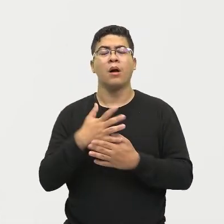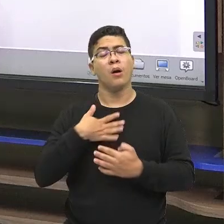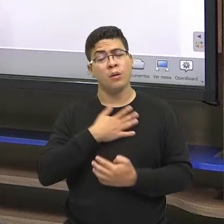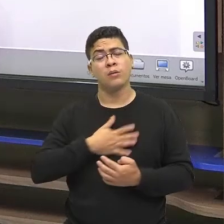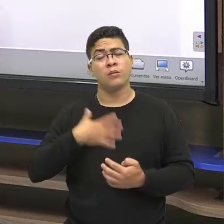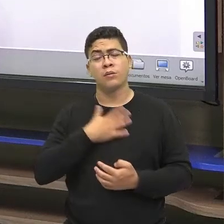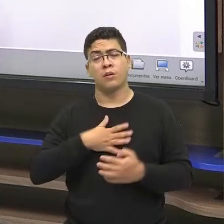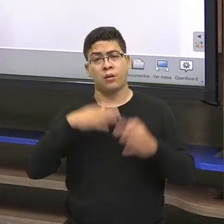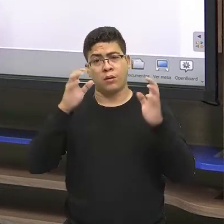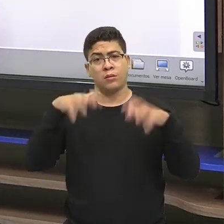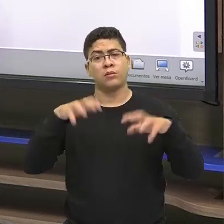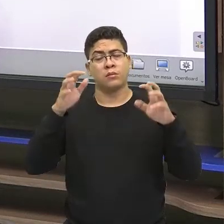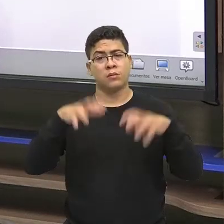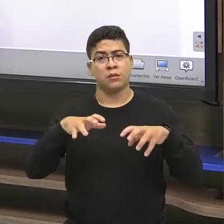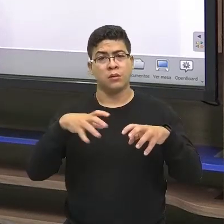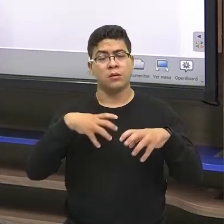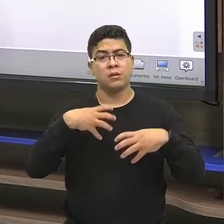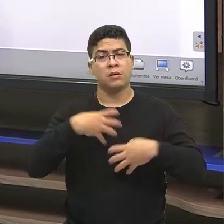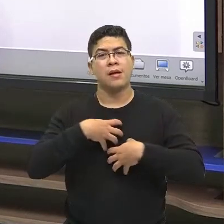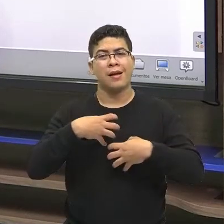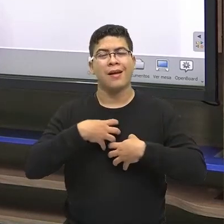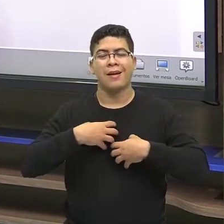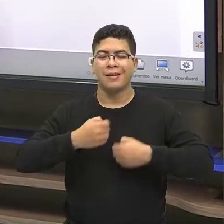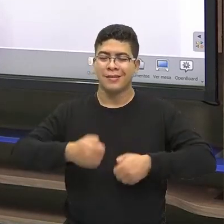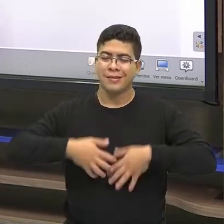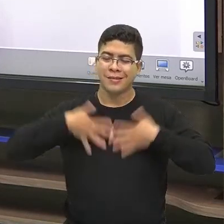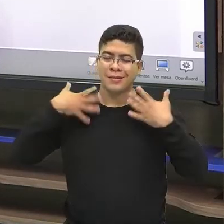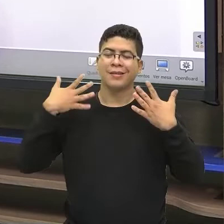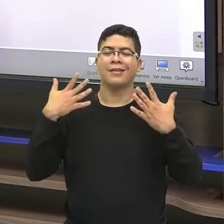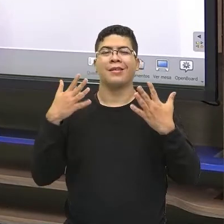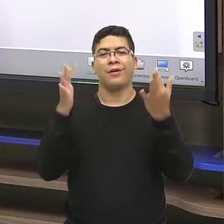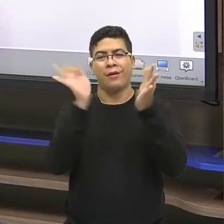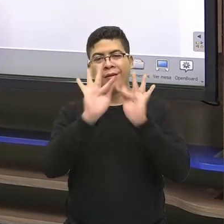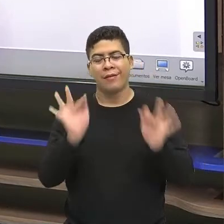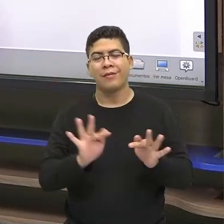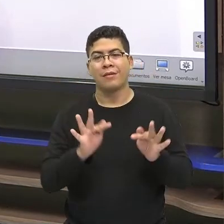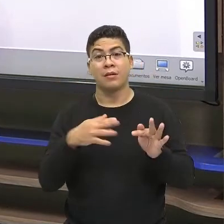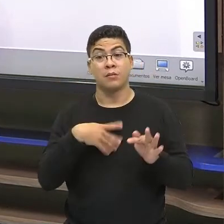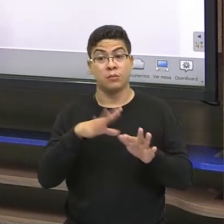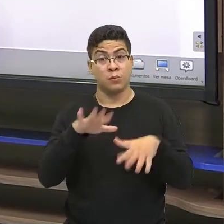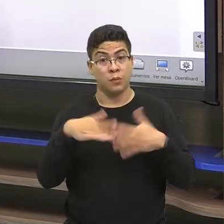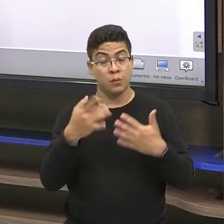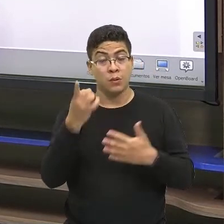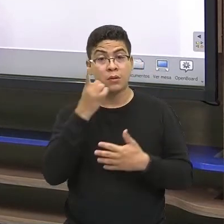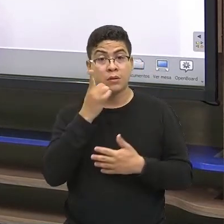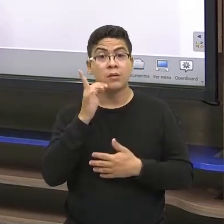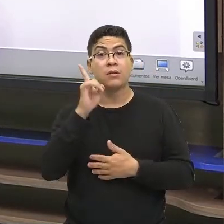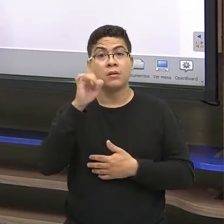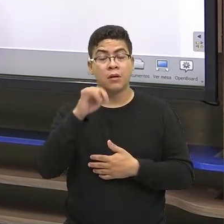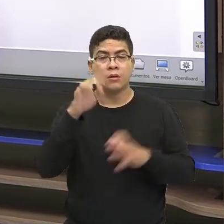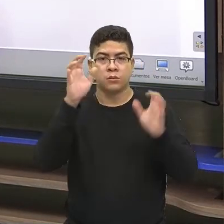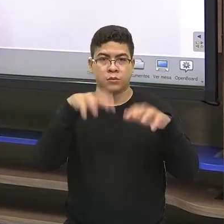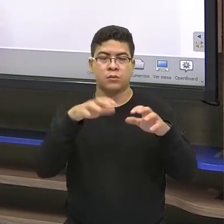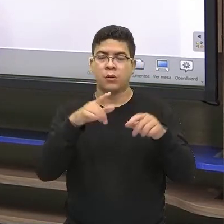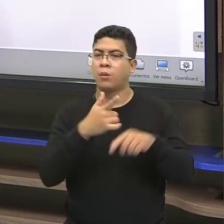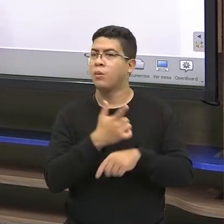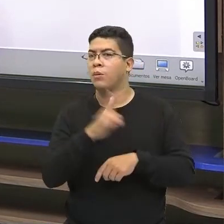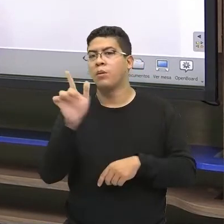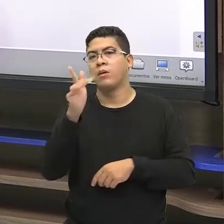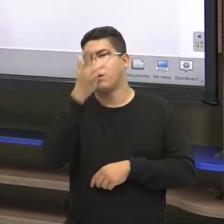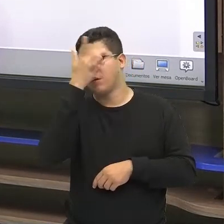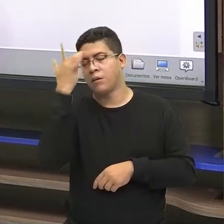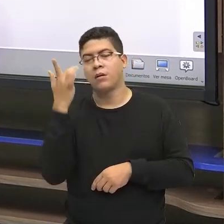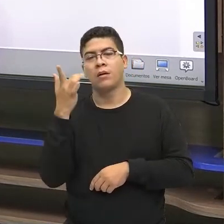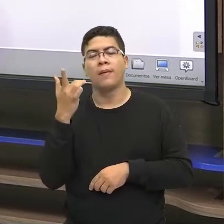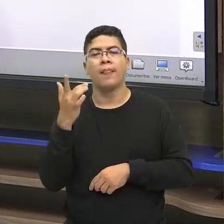chuva e se sentem alegres, felizes, né, quando está chovendo. Já outras pessoas